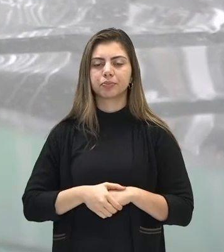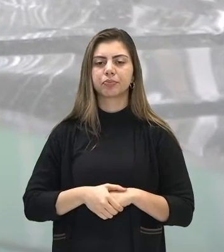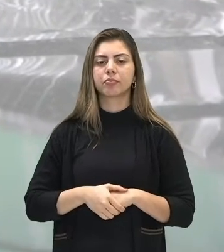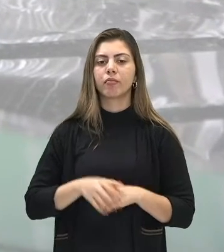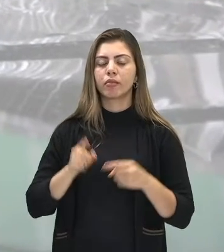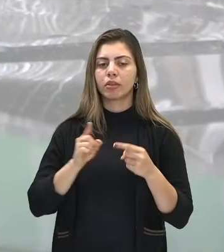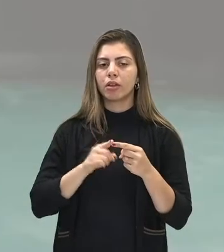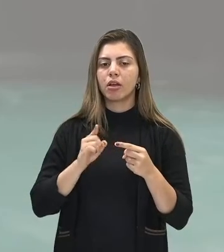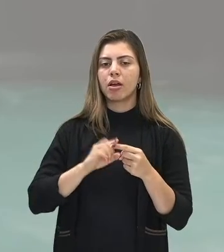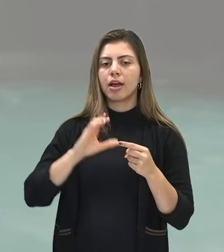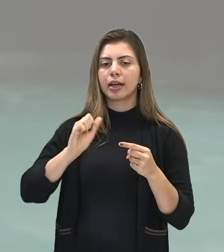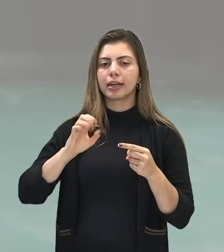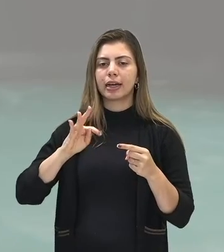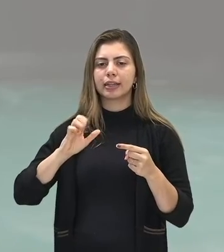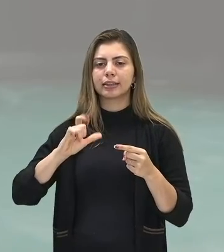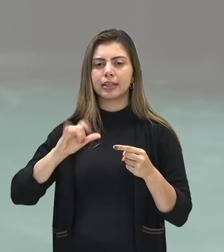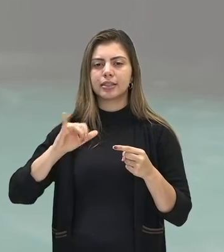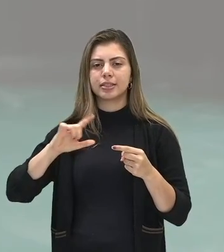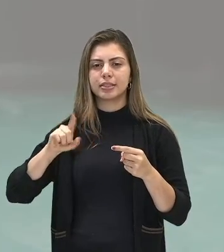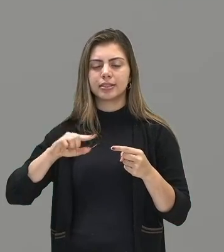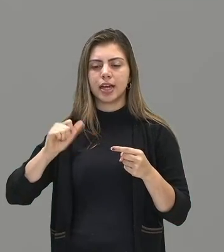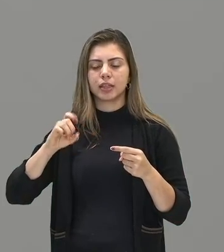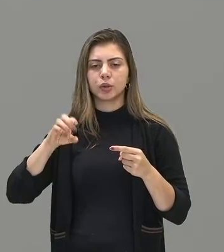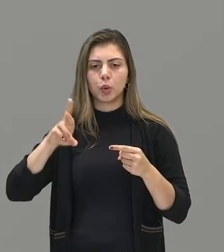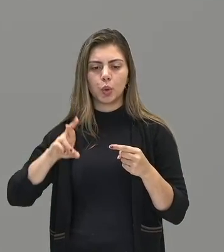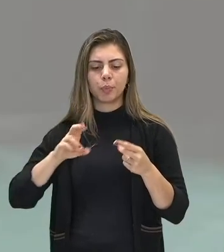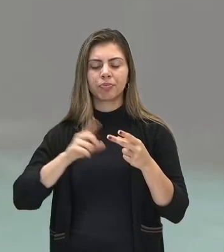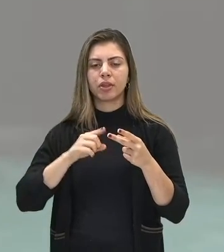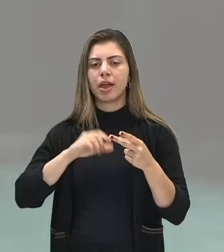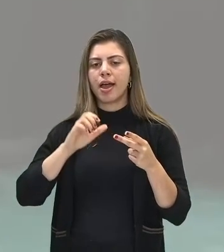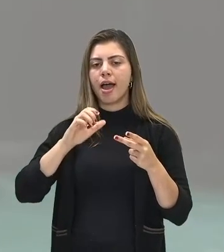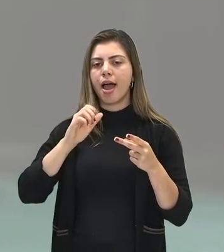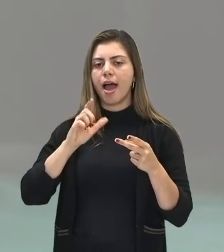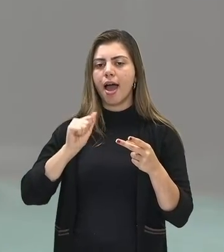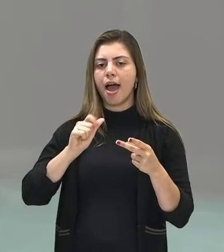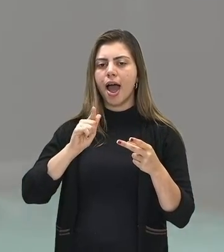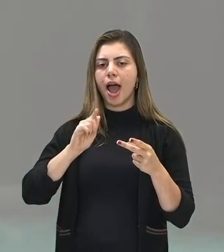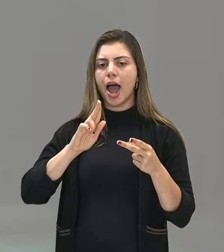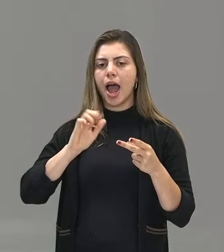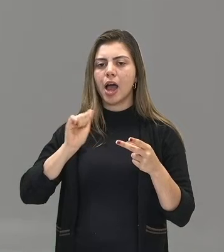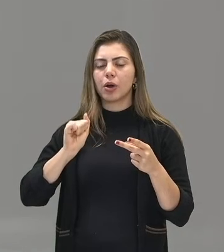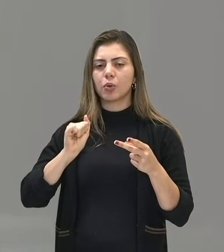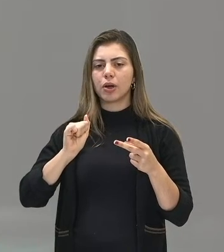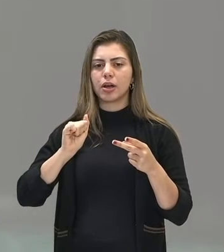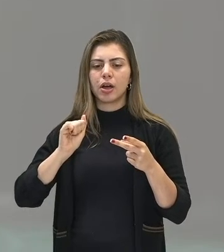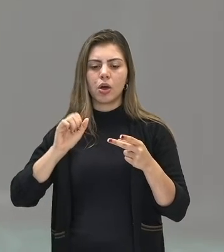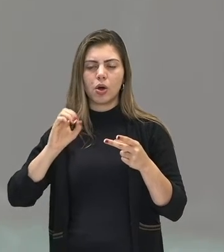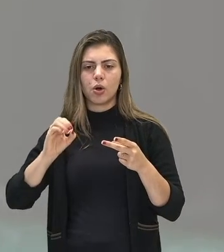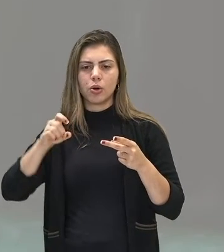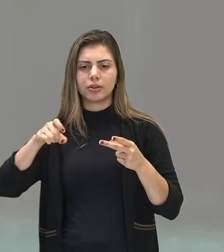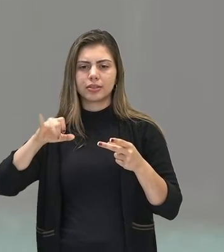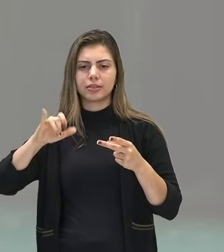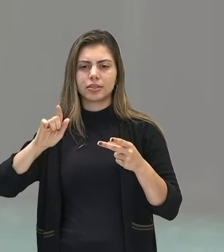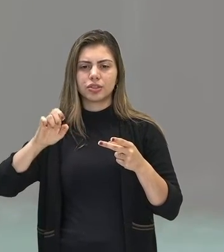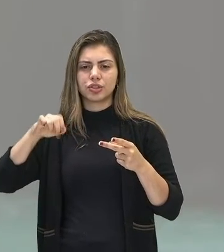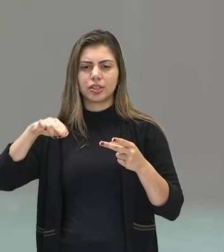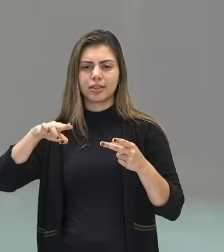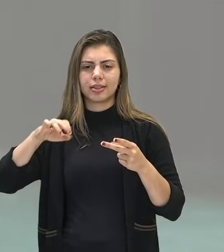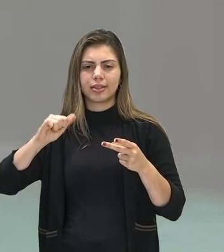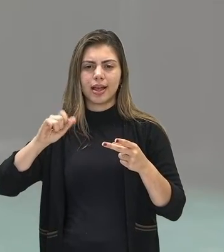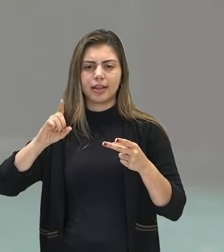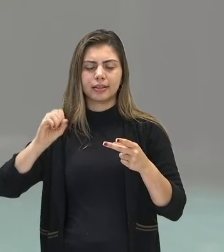um catalisador acelerando essa reação, eu tenho como resultado uma